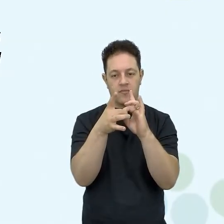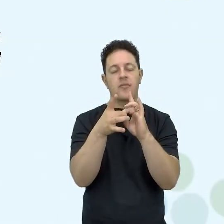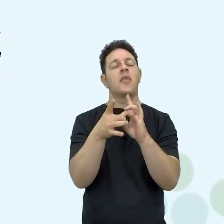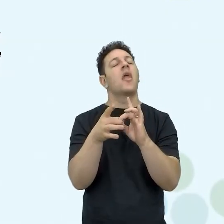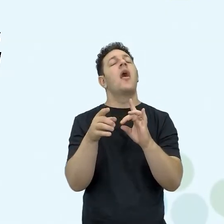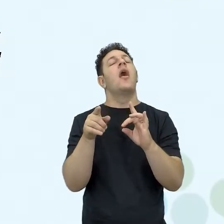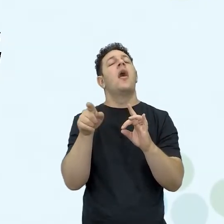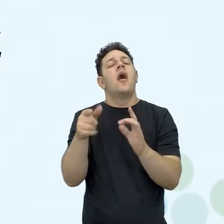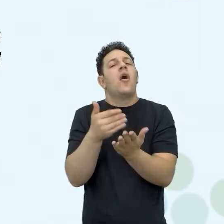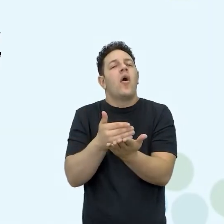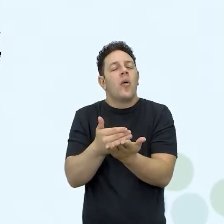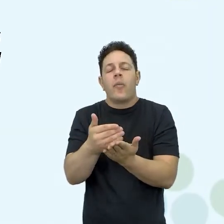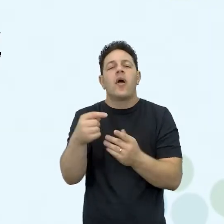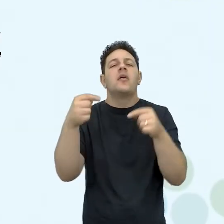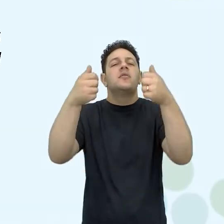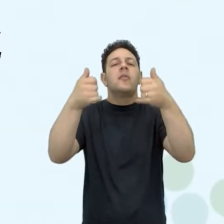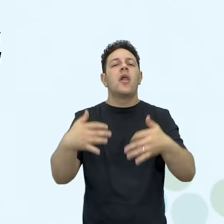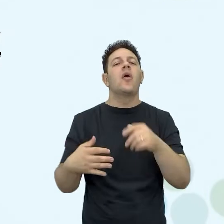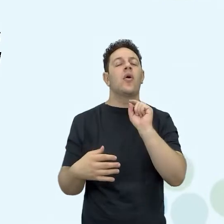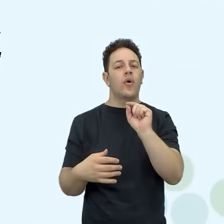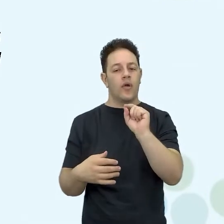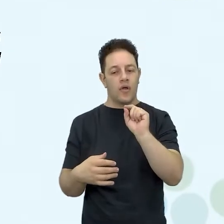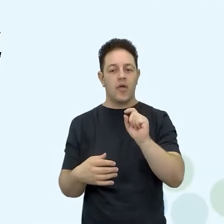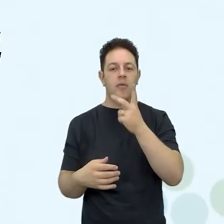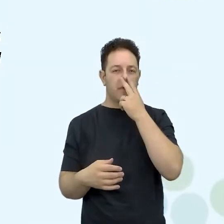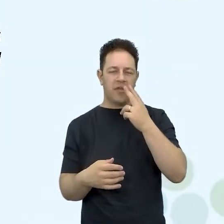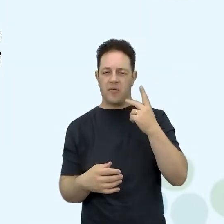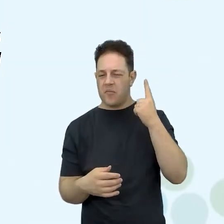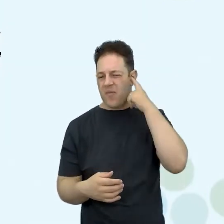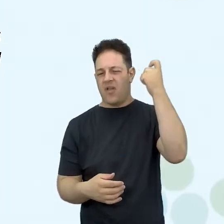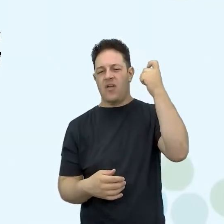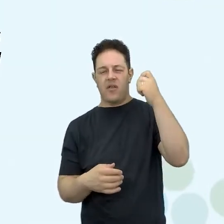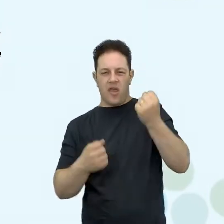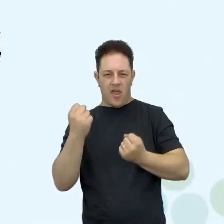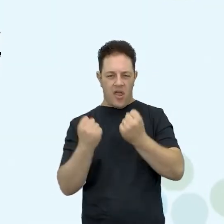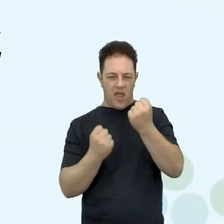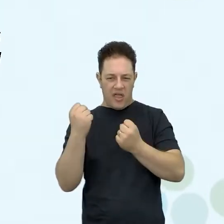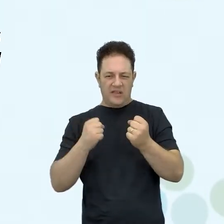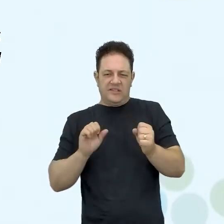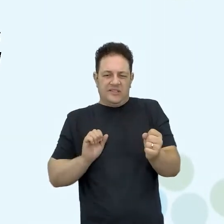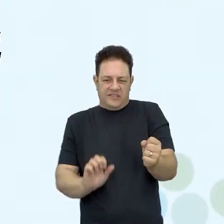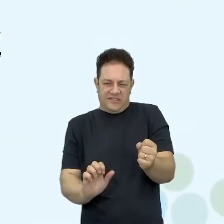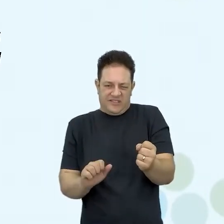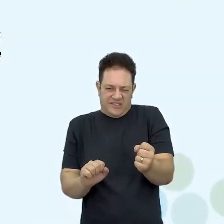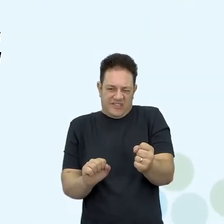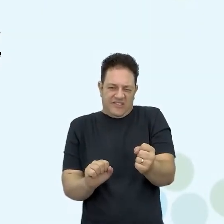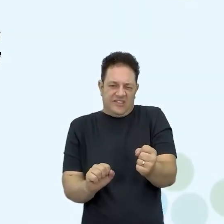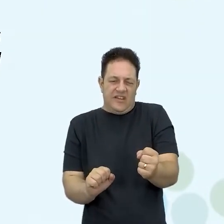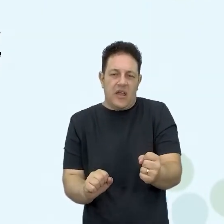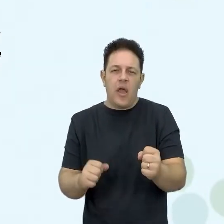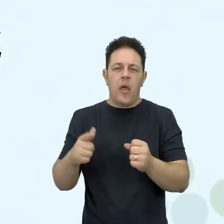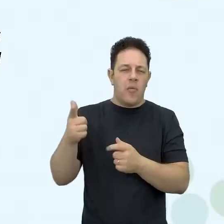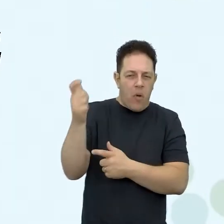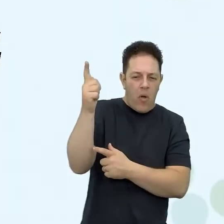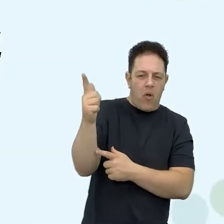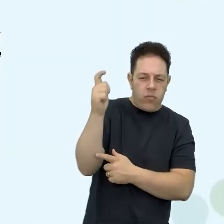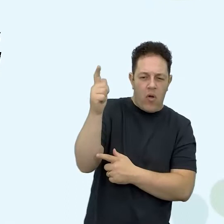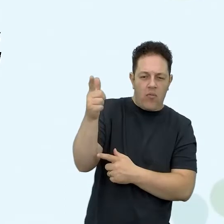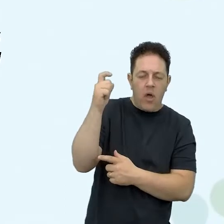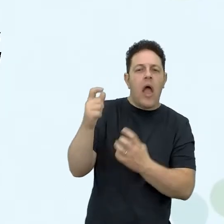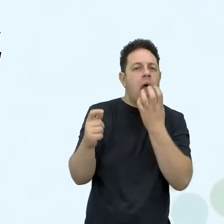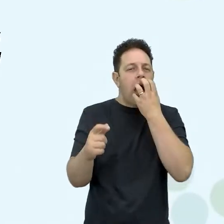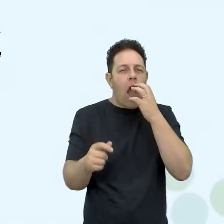Ela começa com a chegada de um barulho de carro freando, tiros, né,